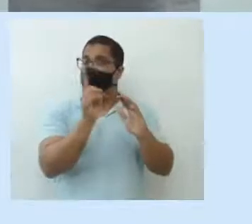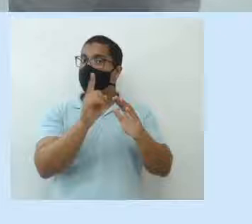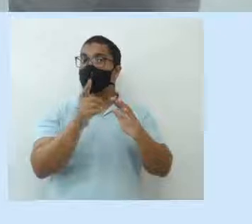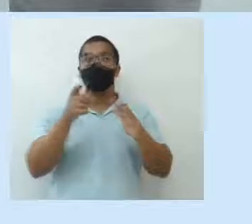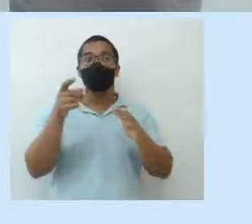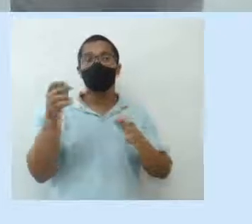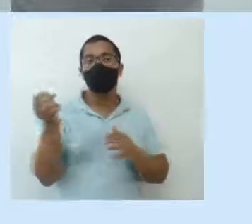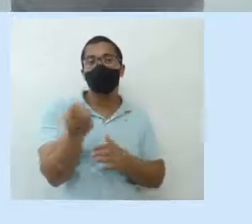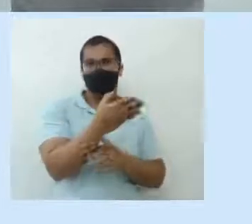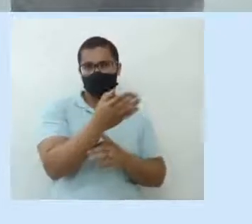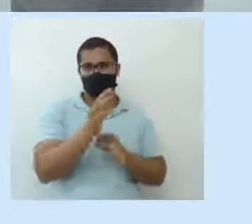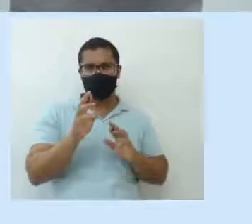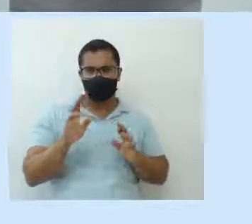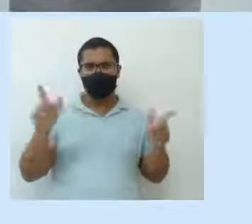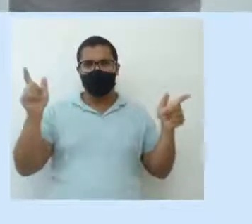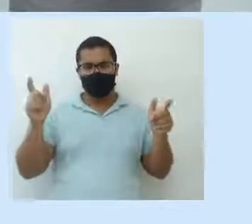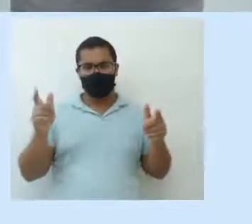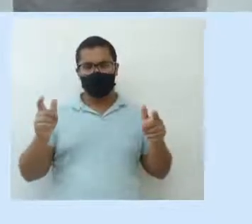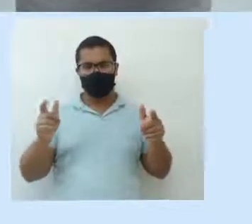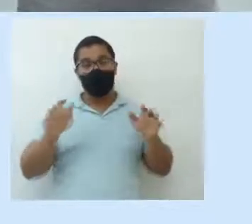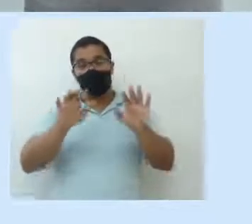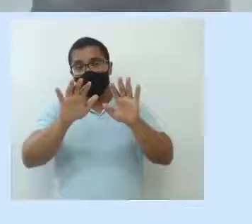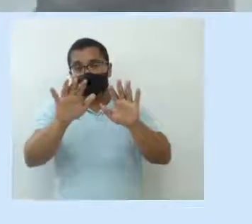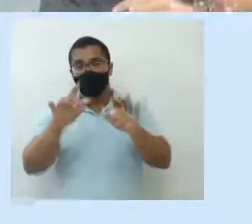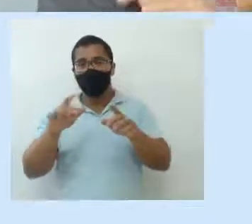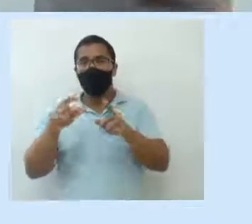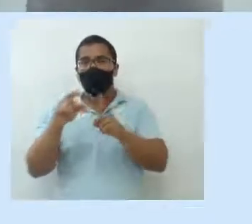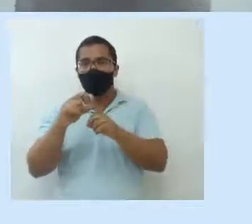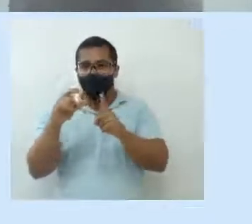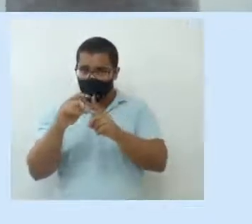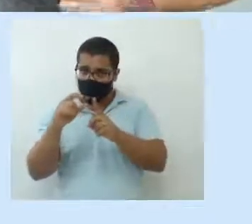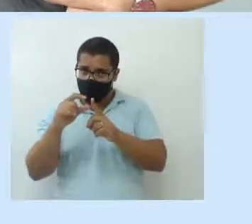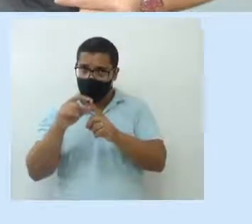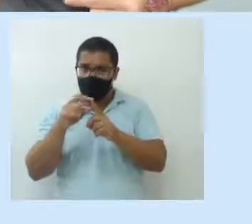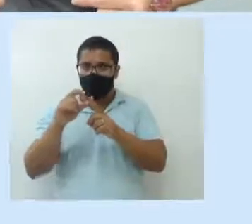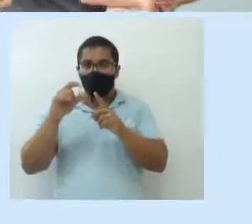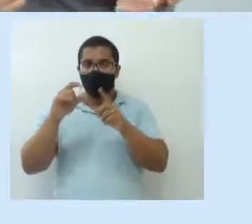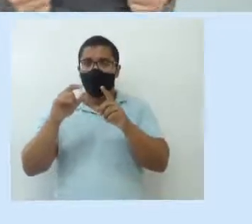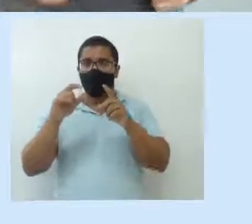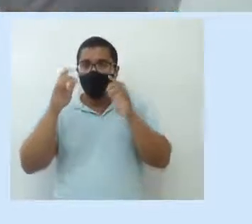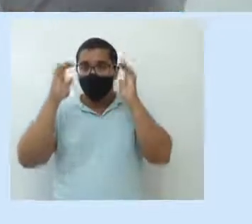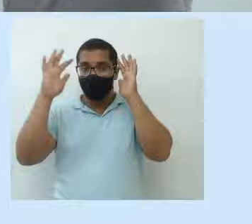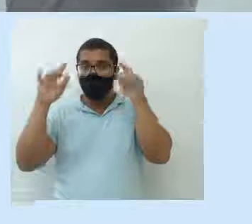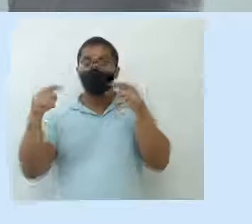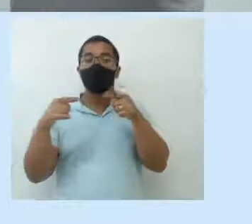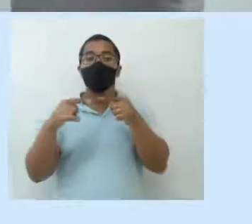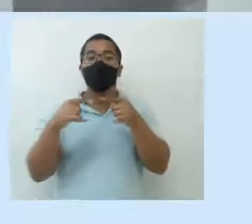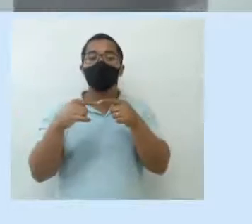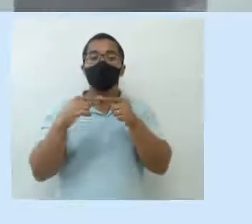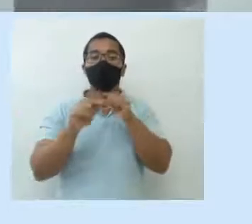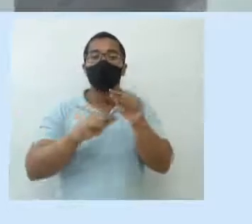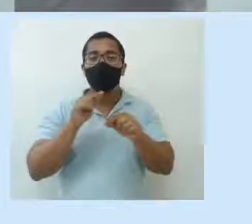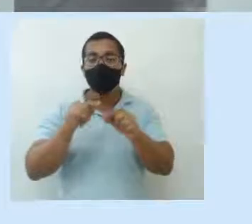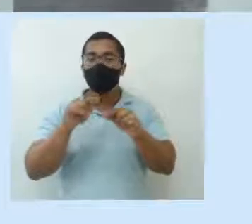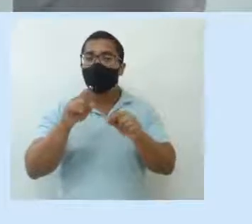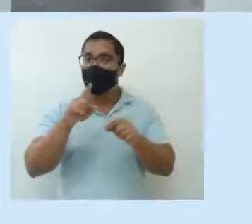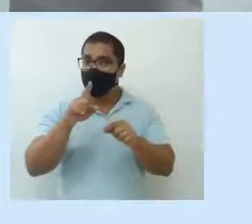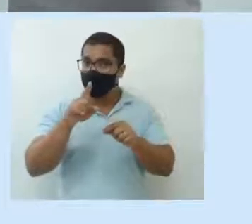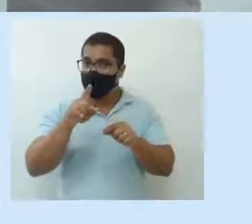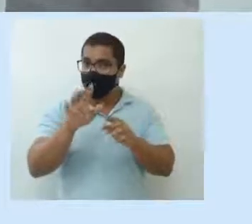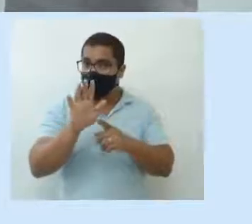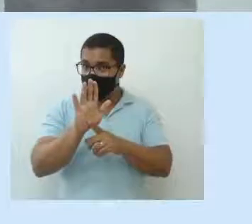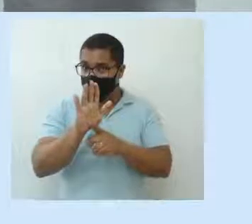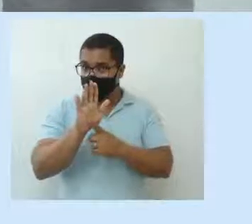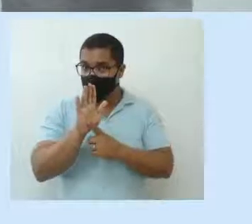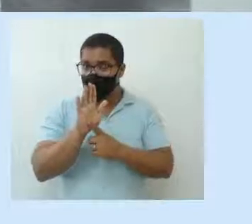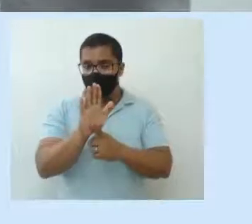olha aí, a concepção do termo no vocabulário da filosofia representa, certo, pura